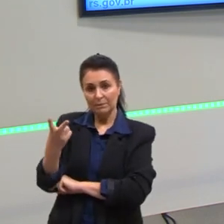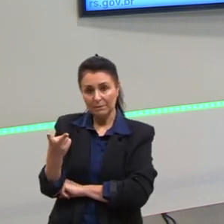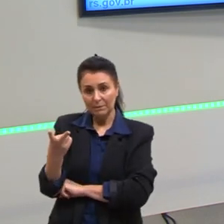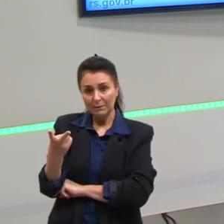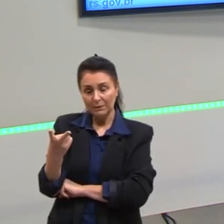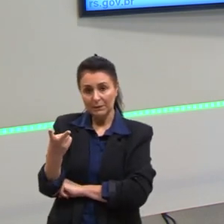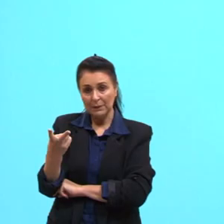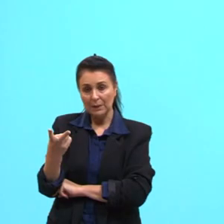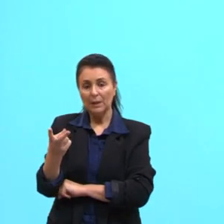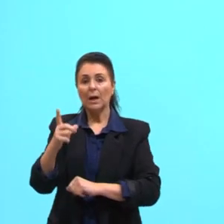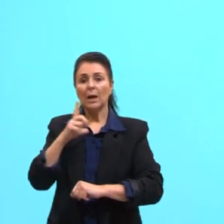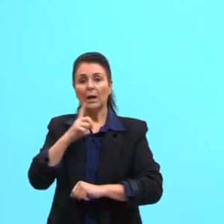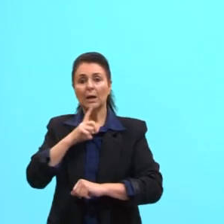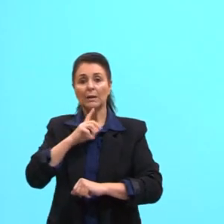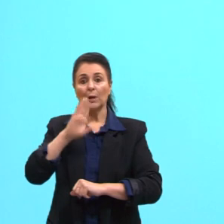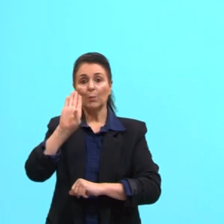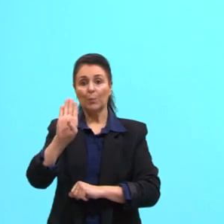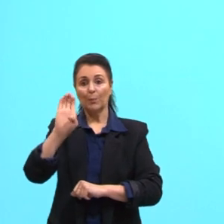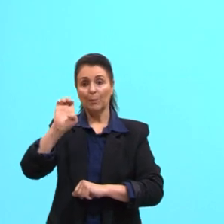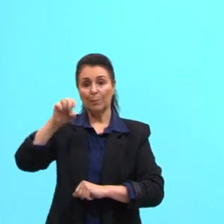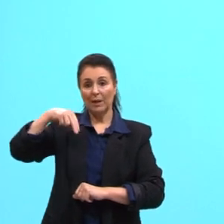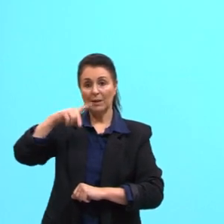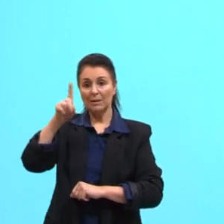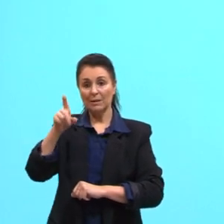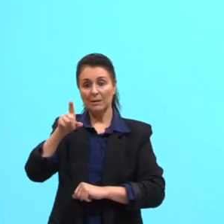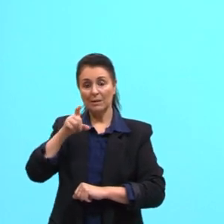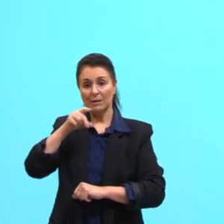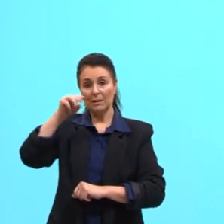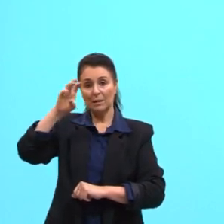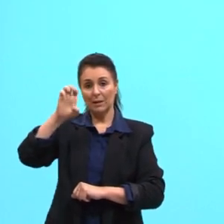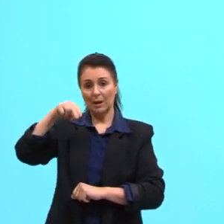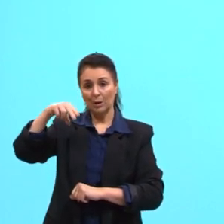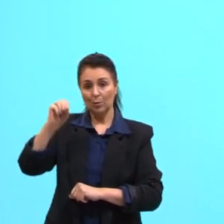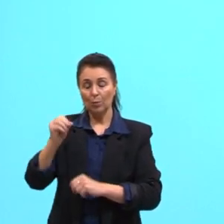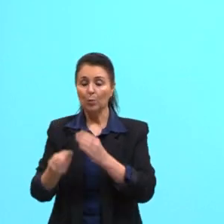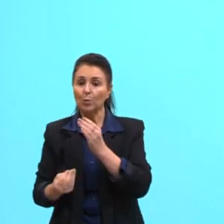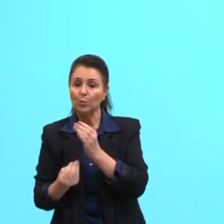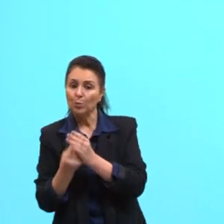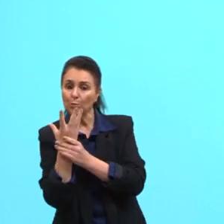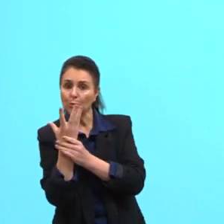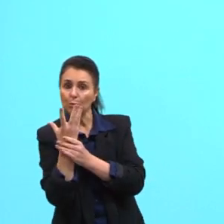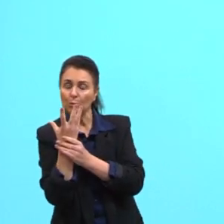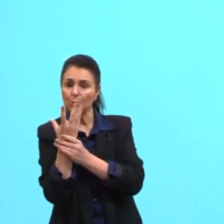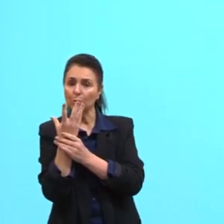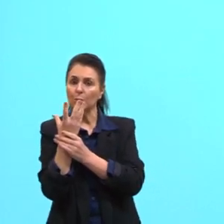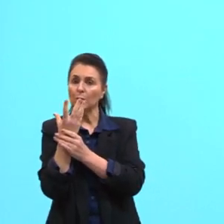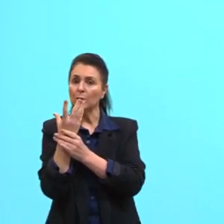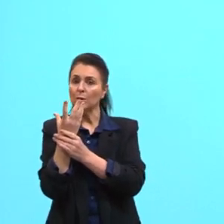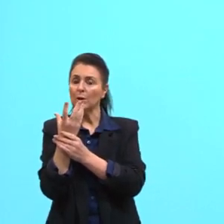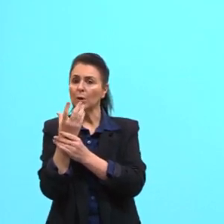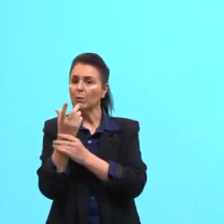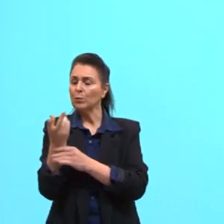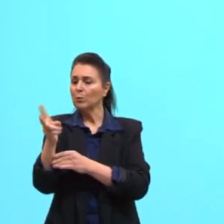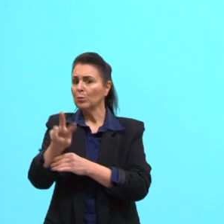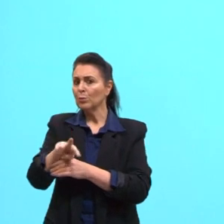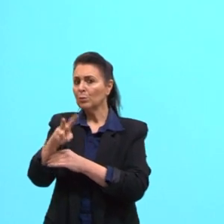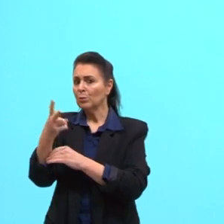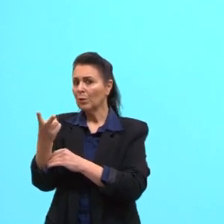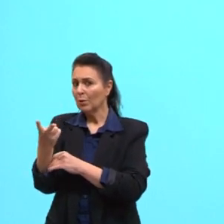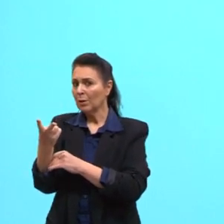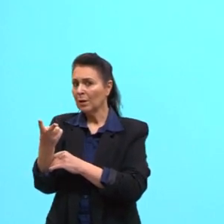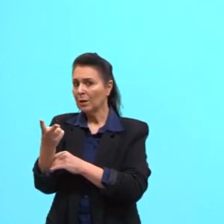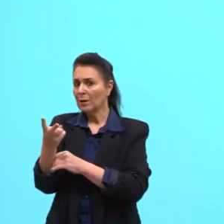e aí botei o meu benzendo nos produtos o que eu faço quando o inverso os termos eu faço